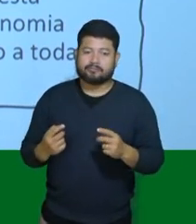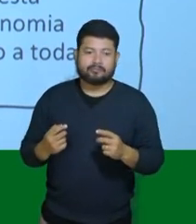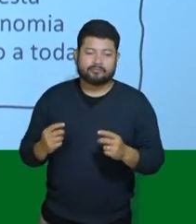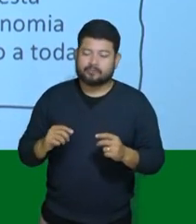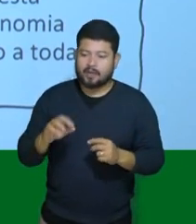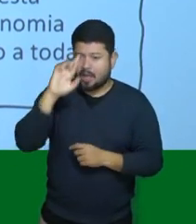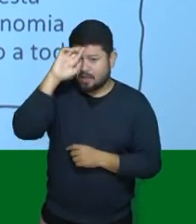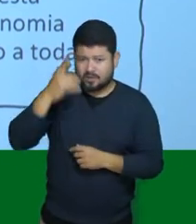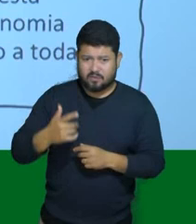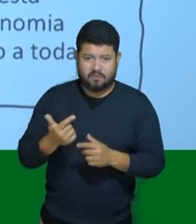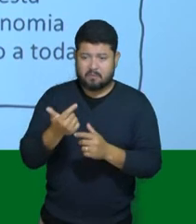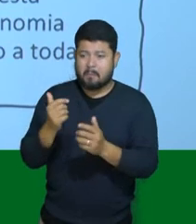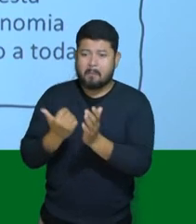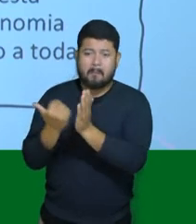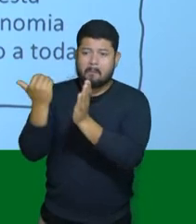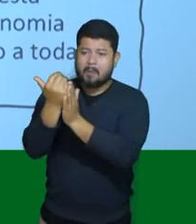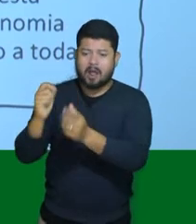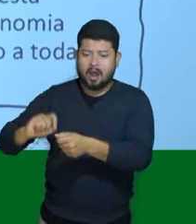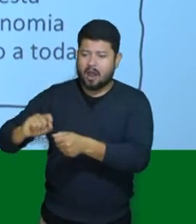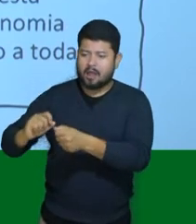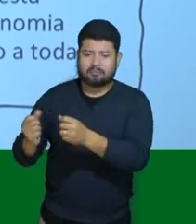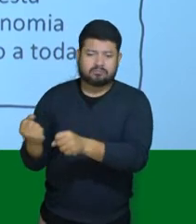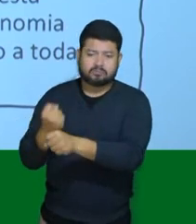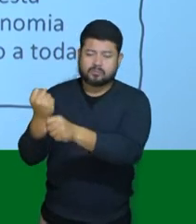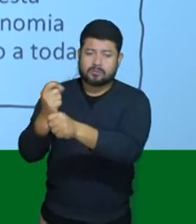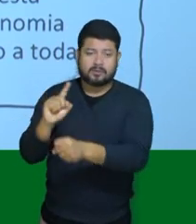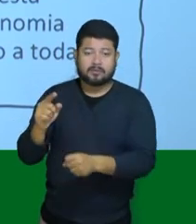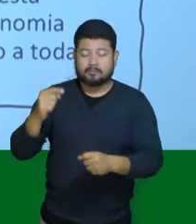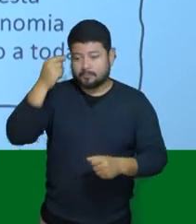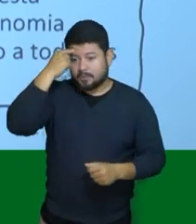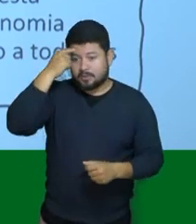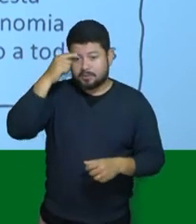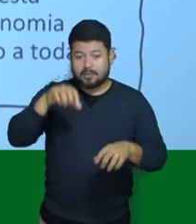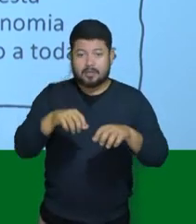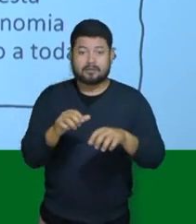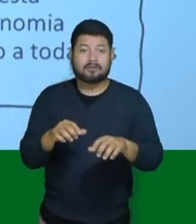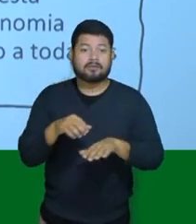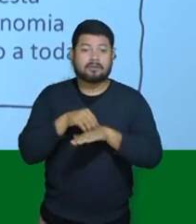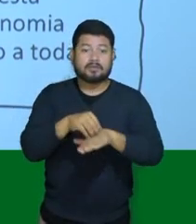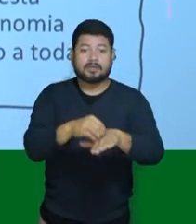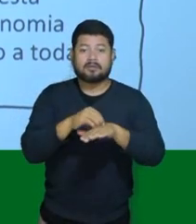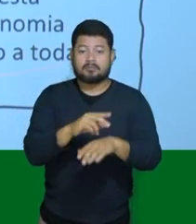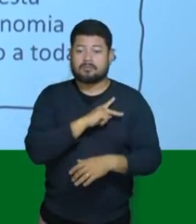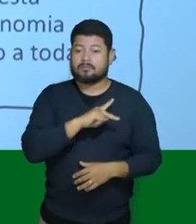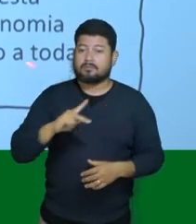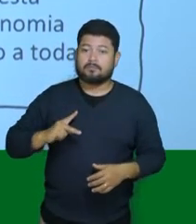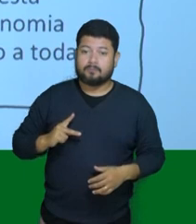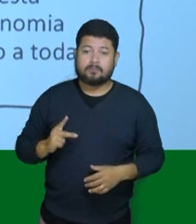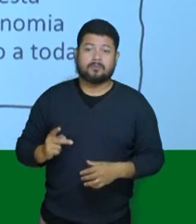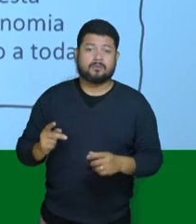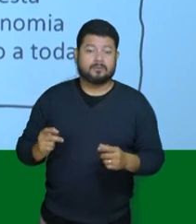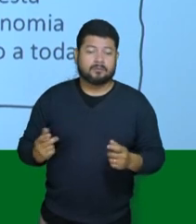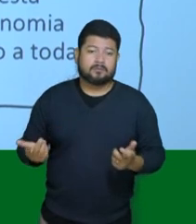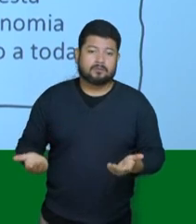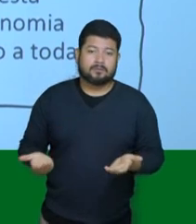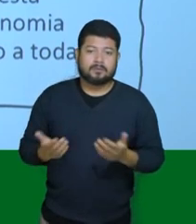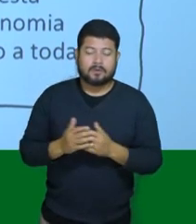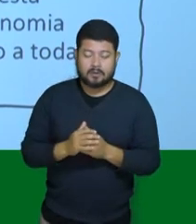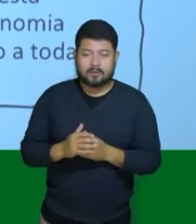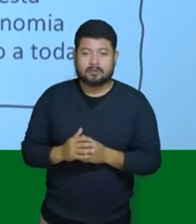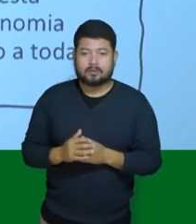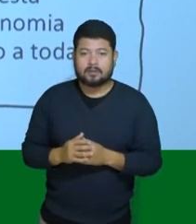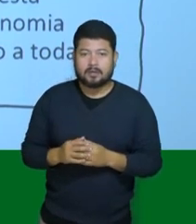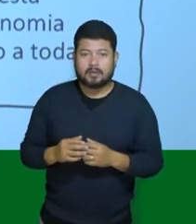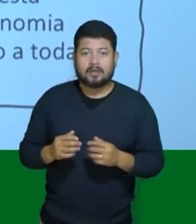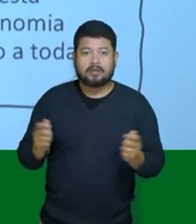uma indústria boa, ela tem uma educação boa, tem tecnologia. A gente pode trabalhar junto às universidades, né, no estado, e